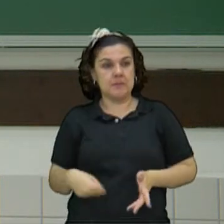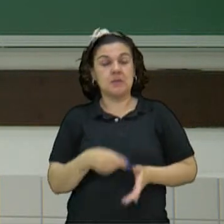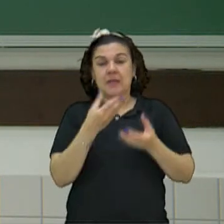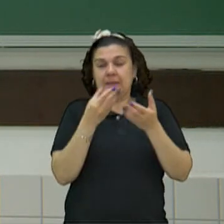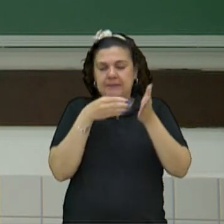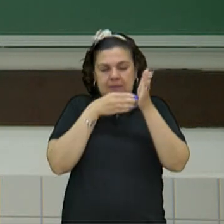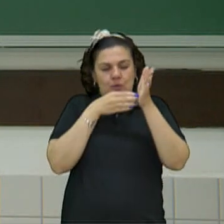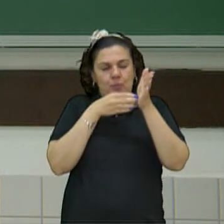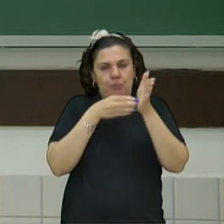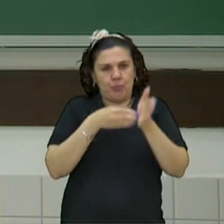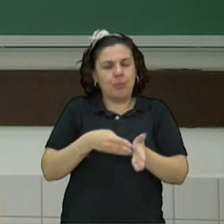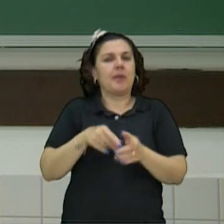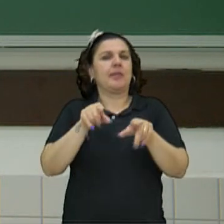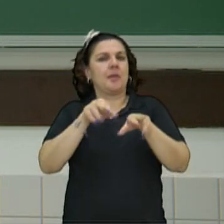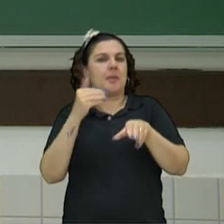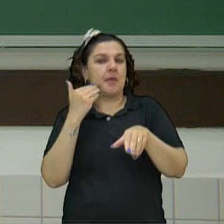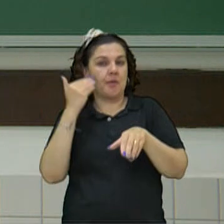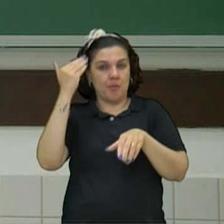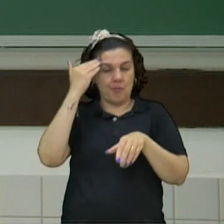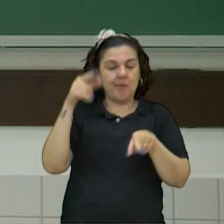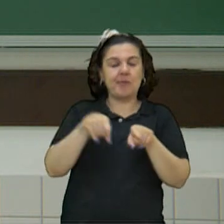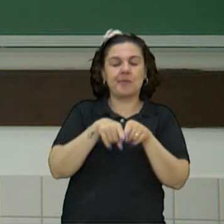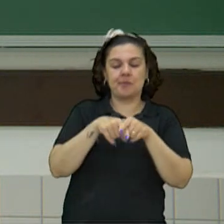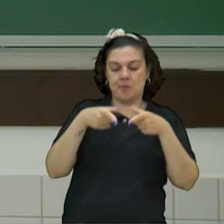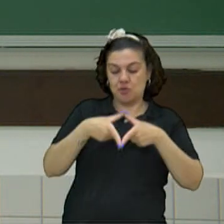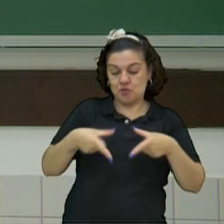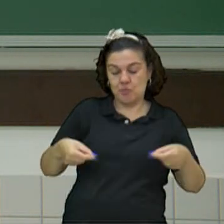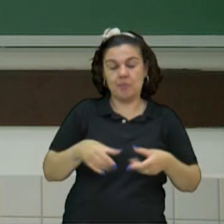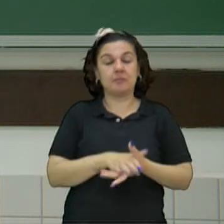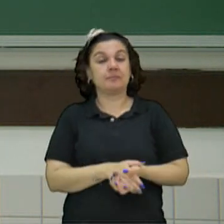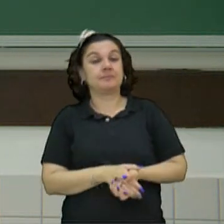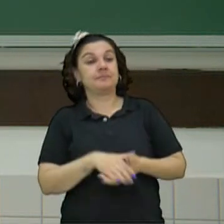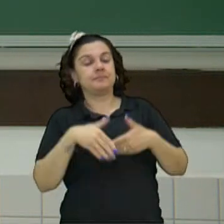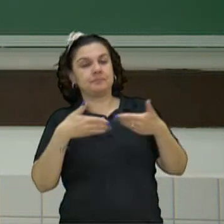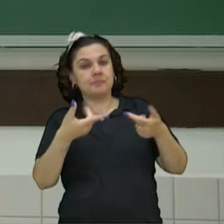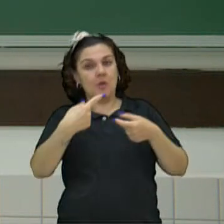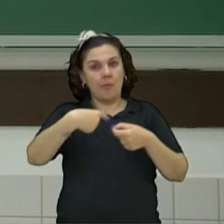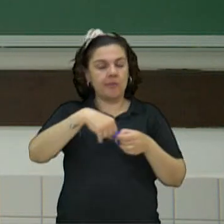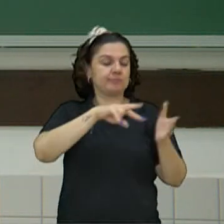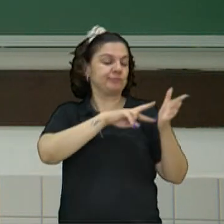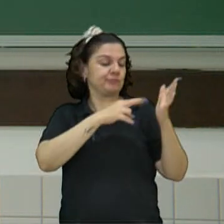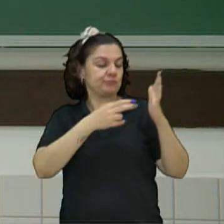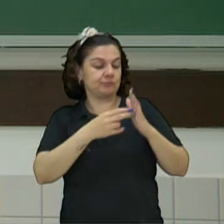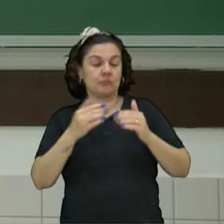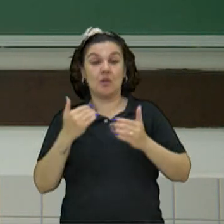disciplinado, assim como o coreano e como o japonês. E nesse sentido aumenta a